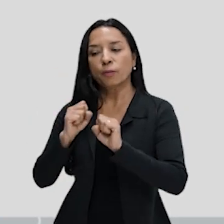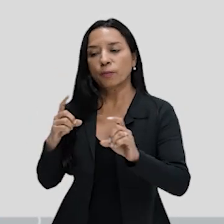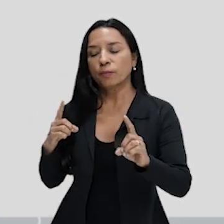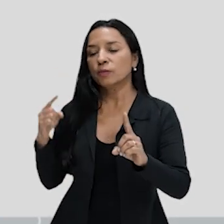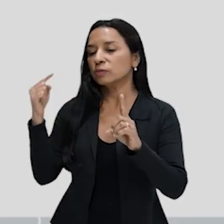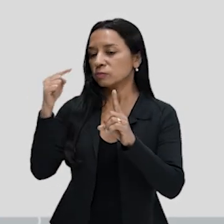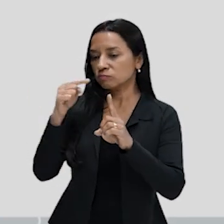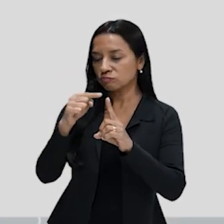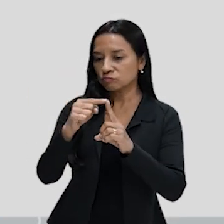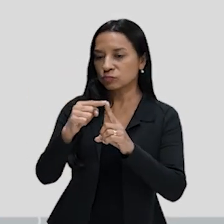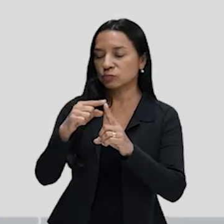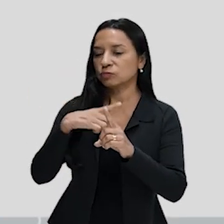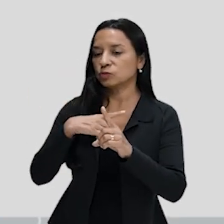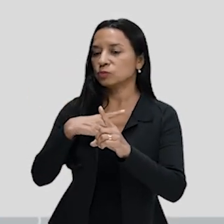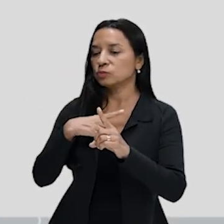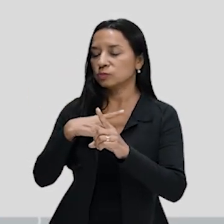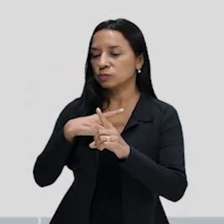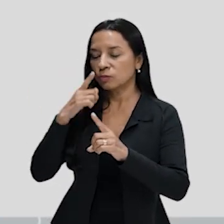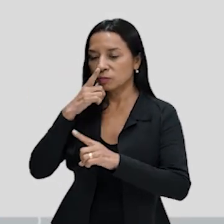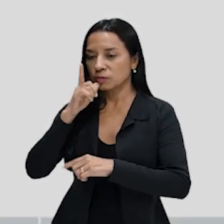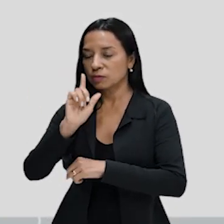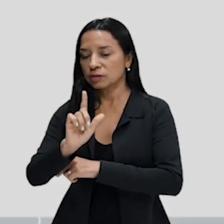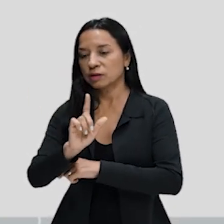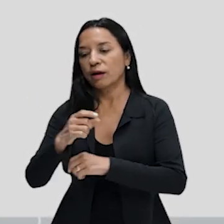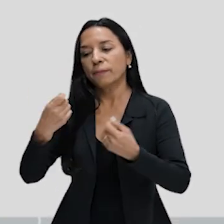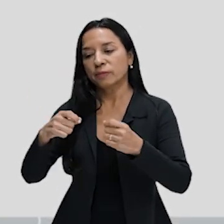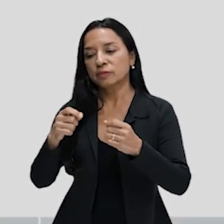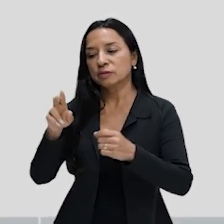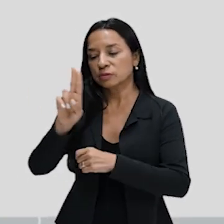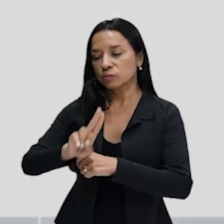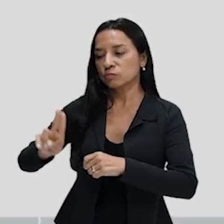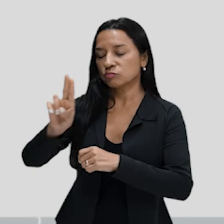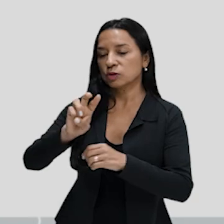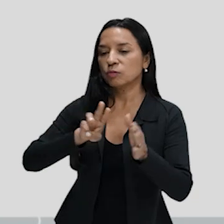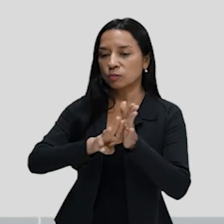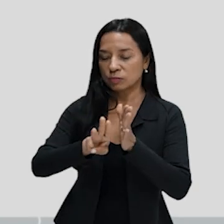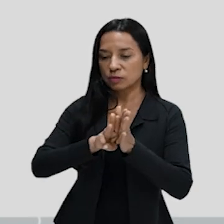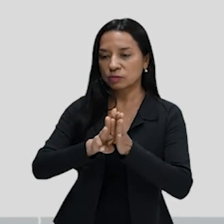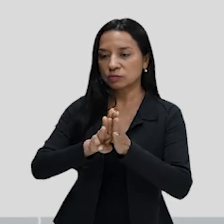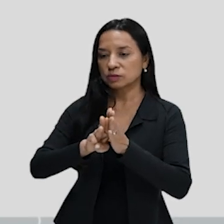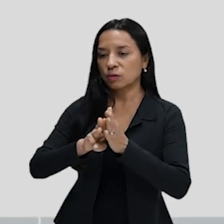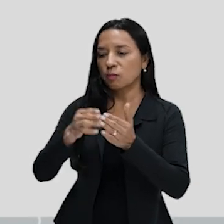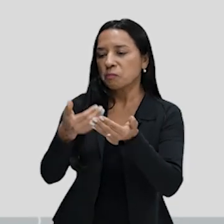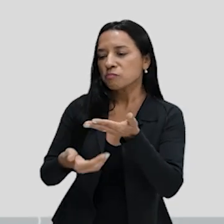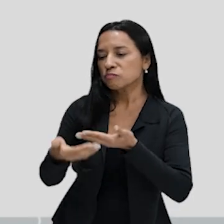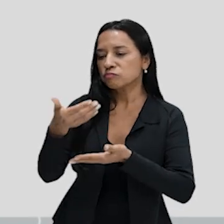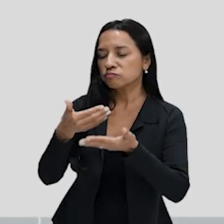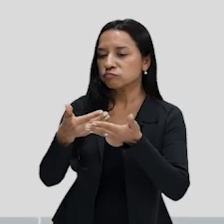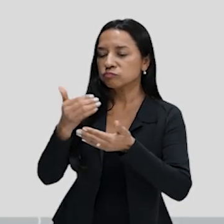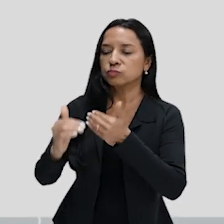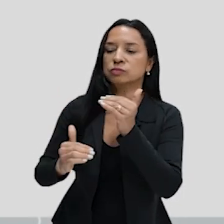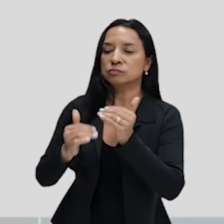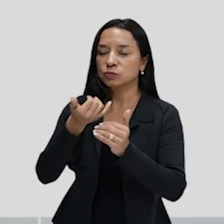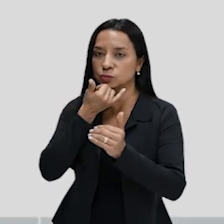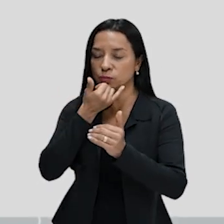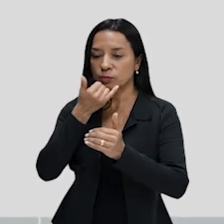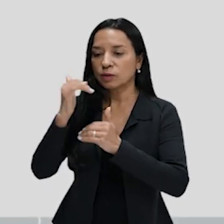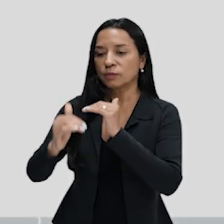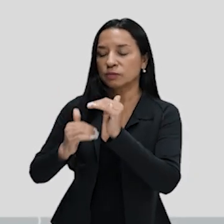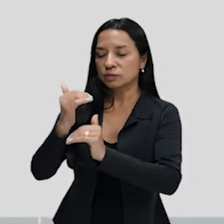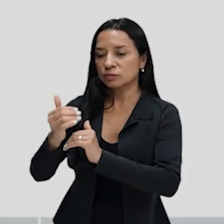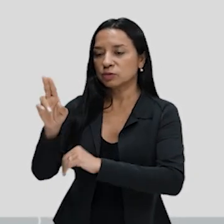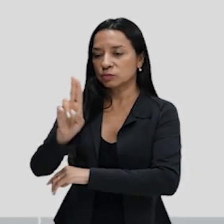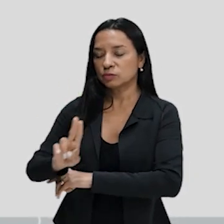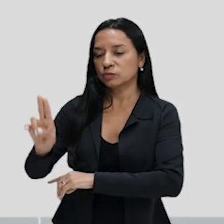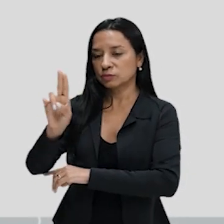determinado conhecimento, ela precisa utilizar um método, que são procedimentos que são utilizados para que você